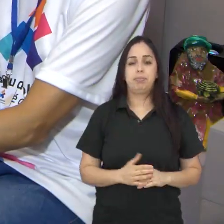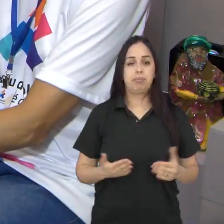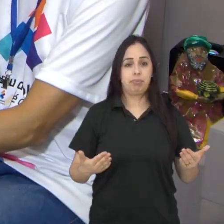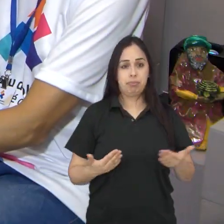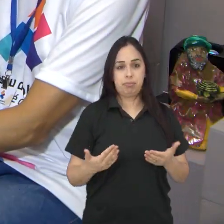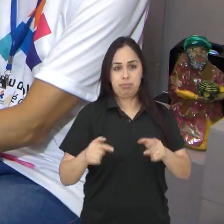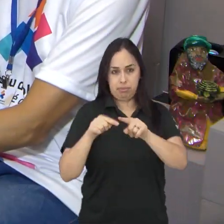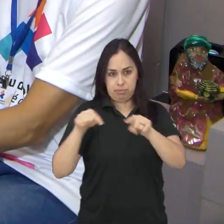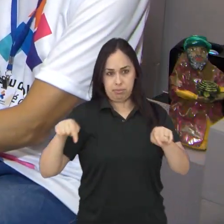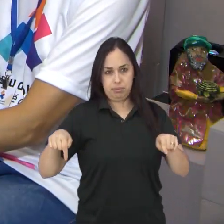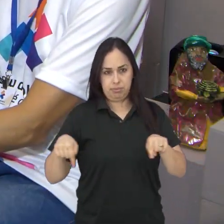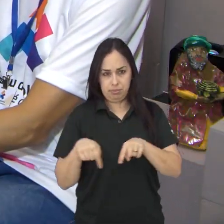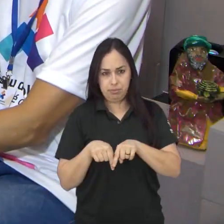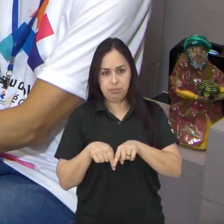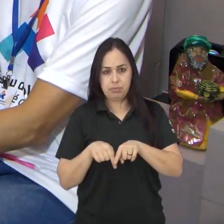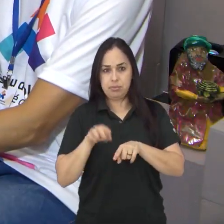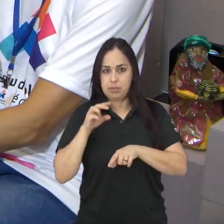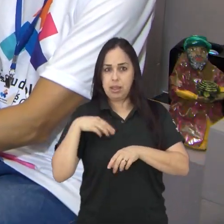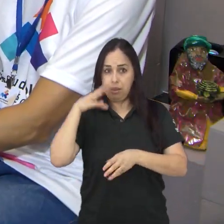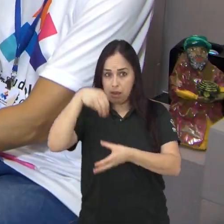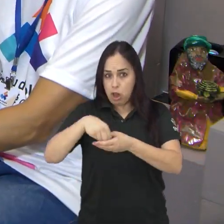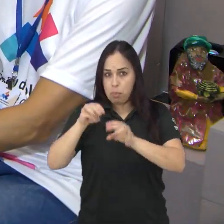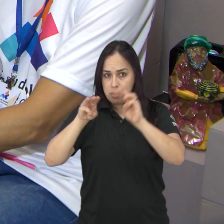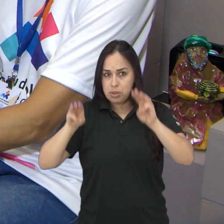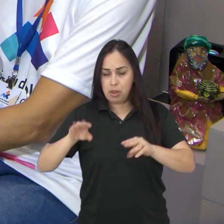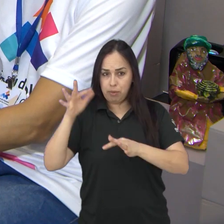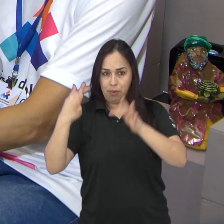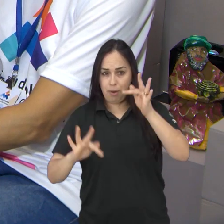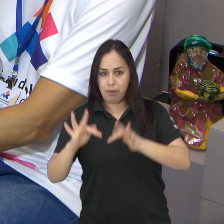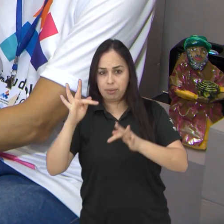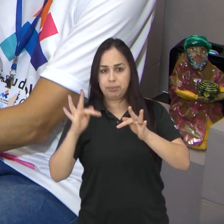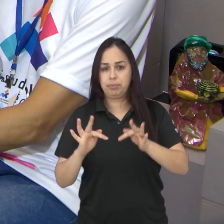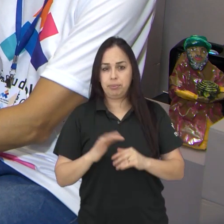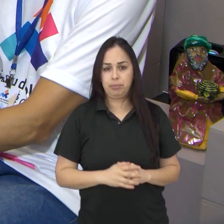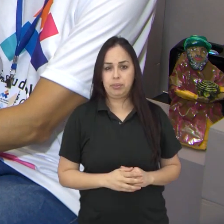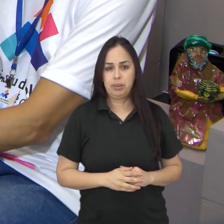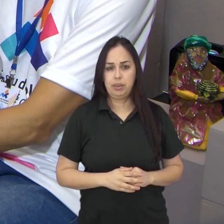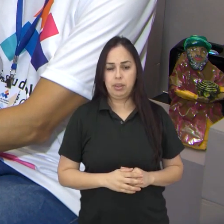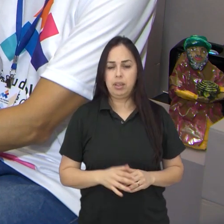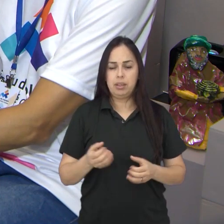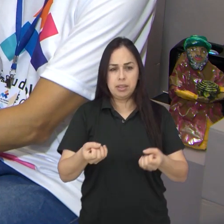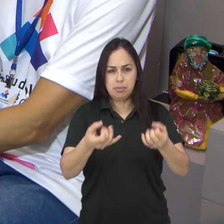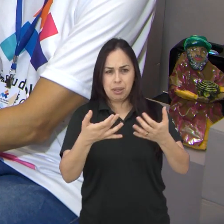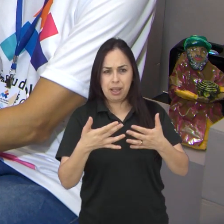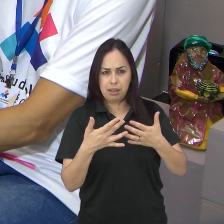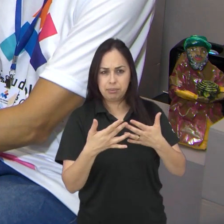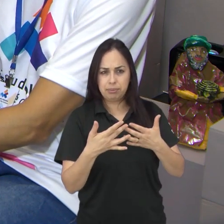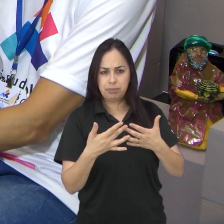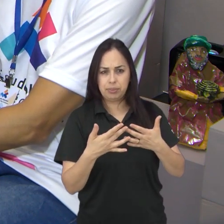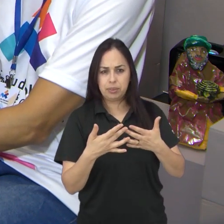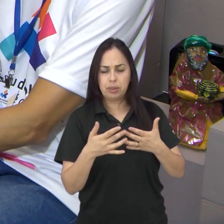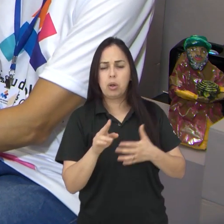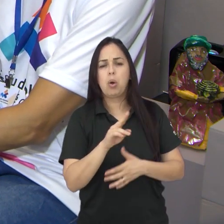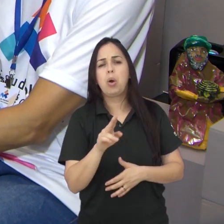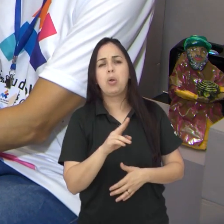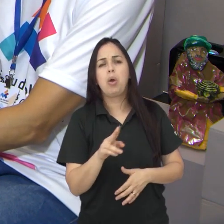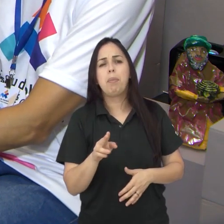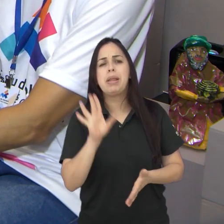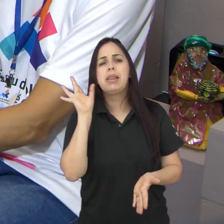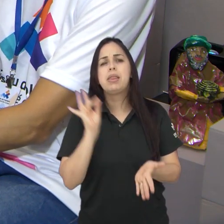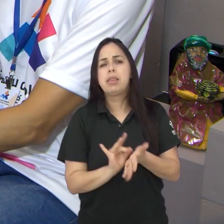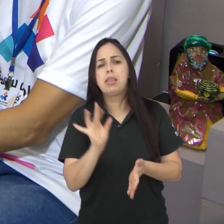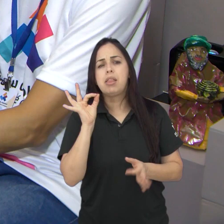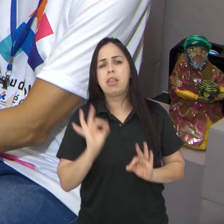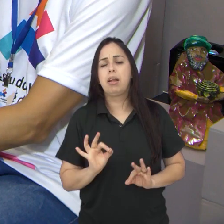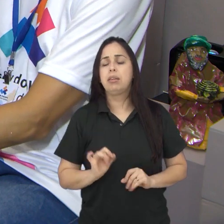nessa sala aqui do Museu do Folclore, a gente está numa sala do Museu do Folclore, tá, gente? Que é a sala... Explica qual que é o